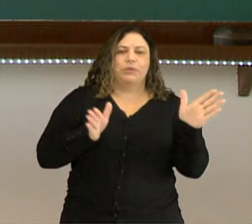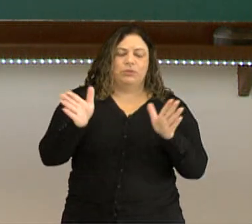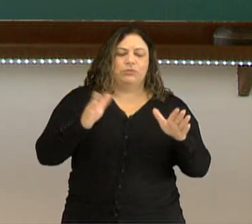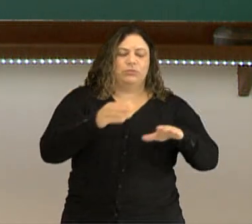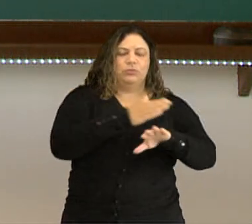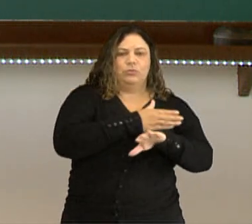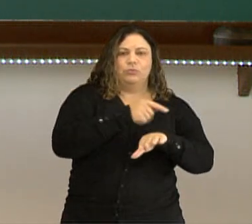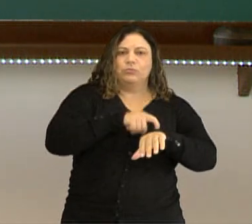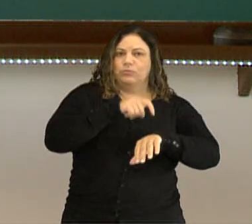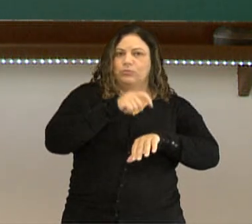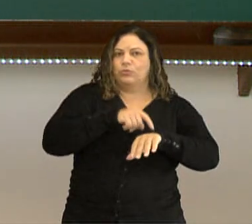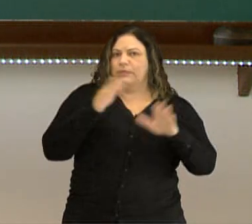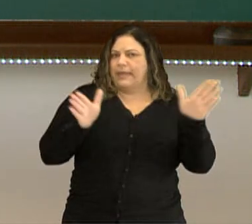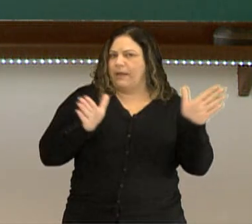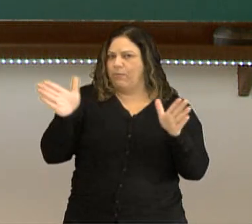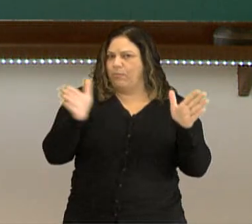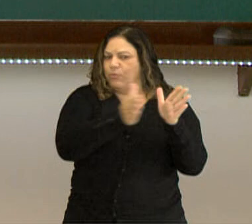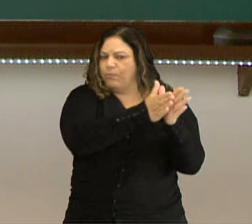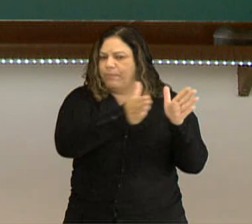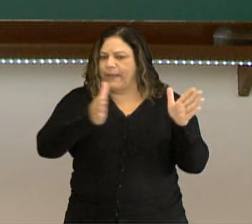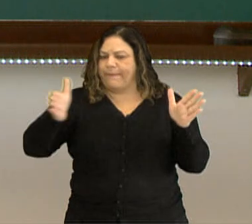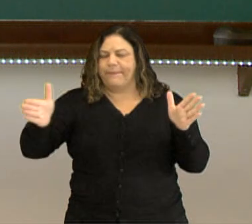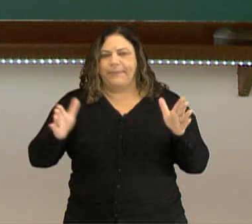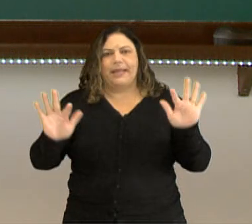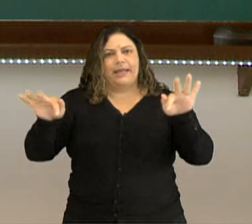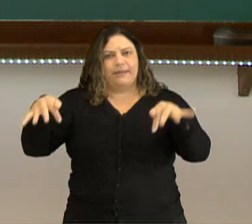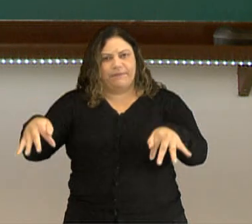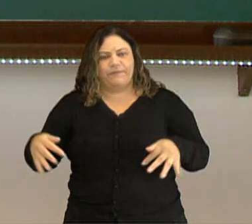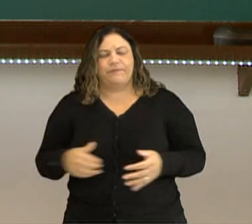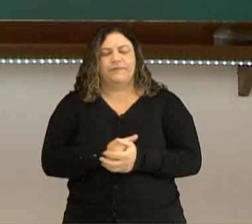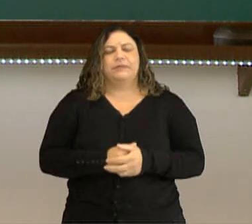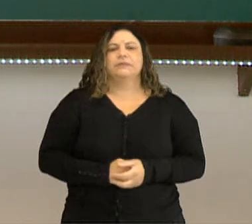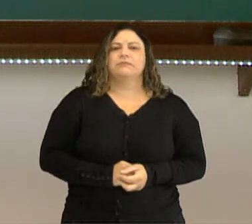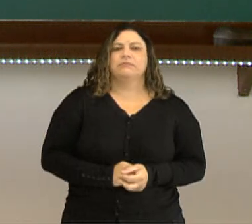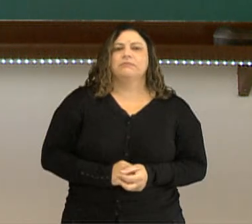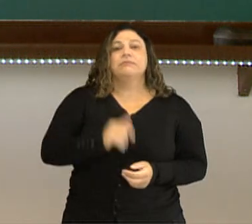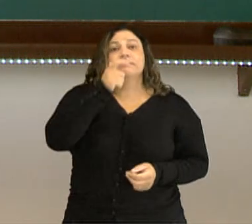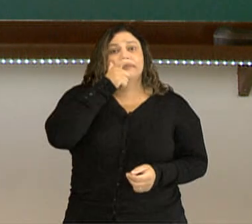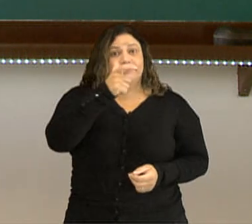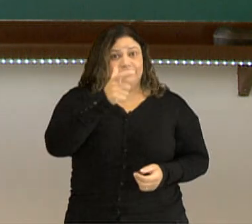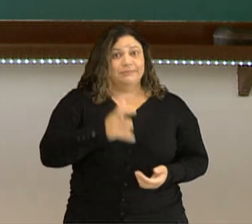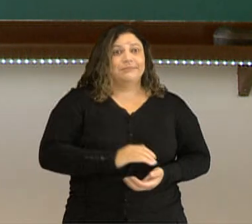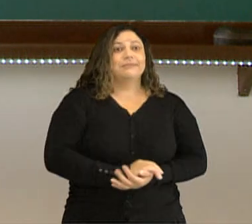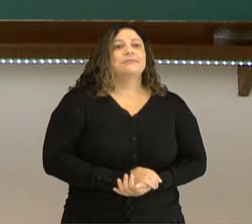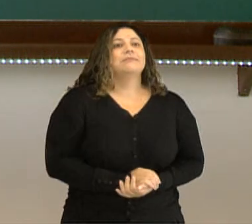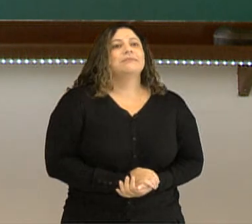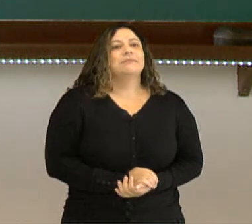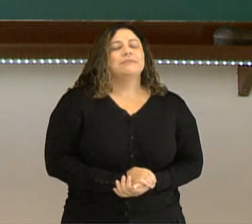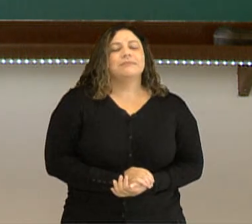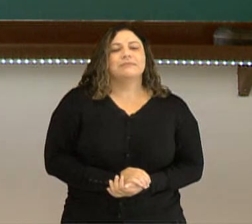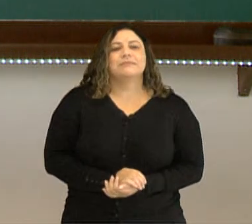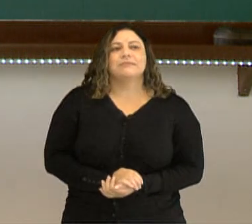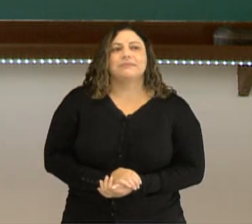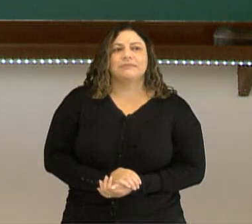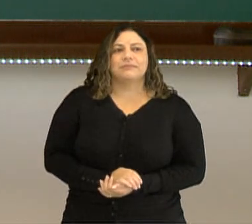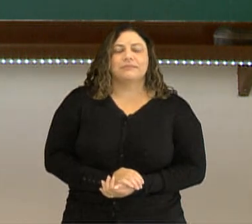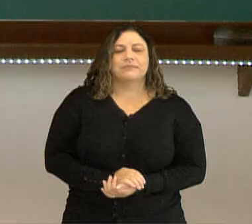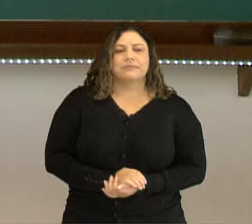o meio e o fim, ele se encerra. Então, uma narrativa bem interessante, ok? Então,